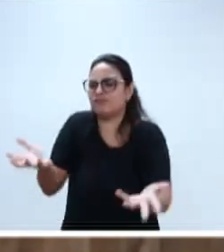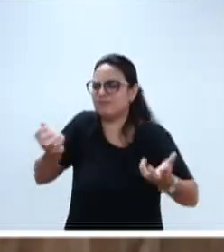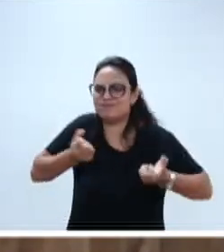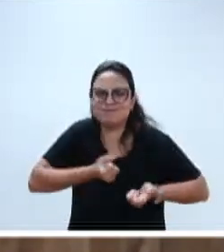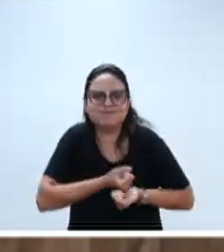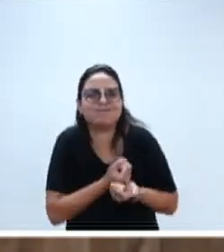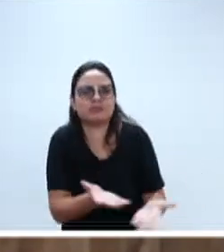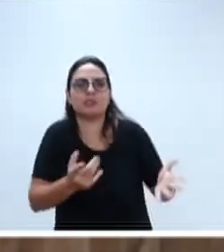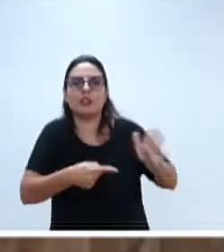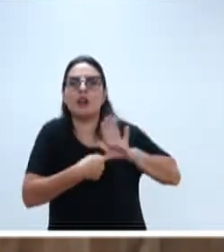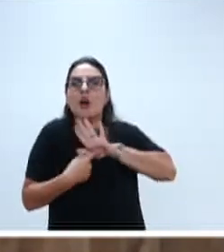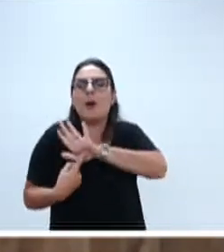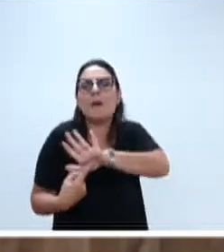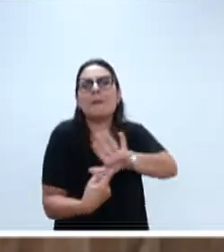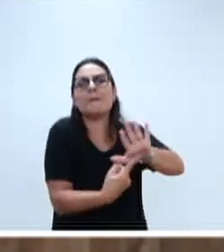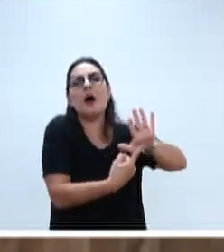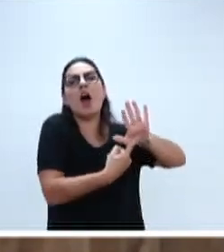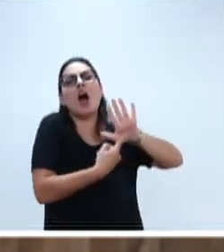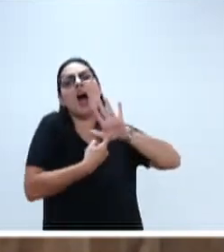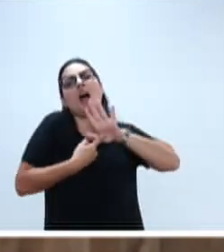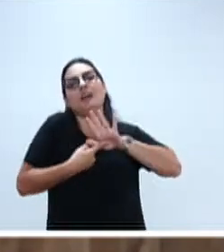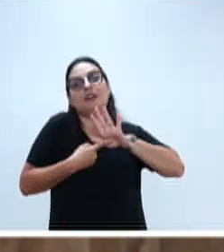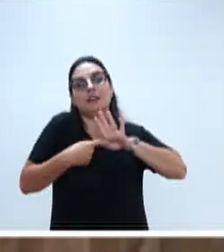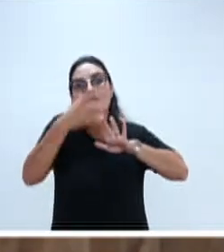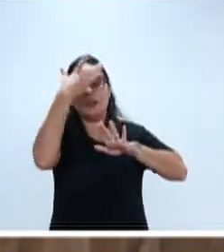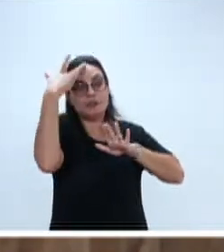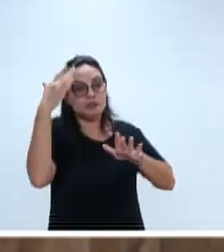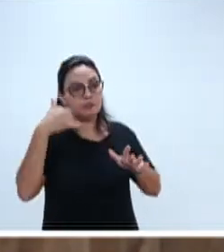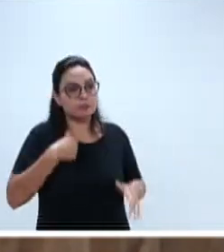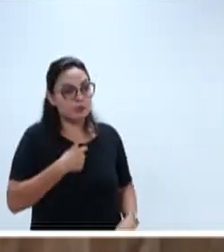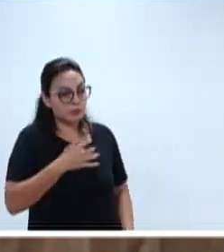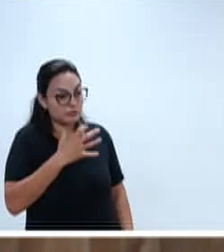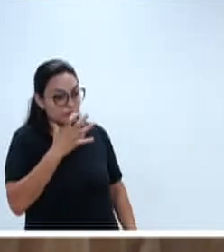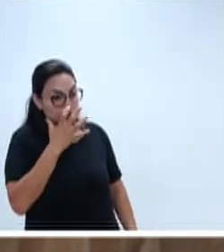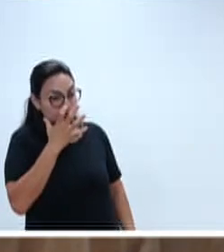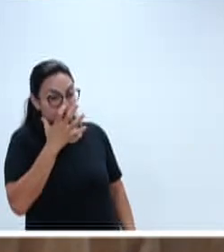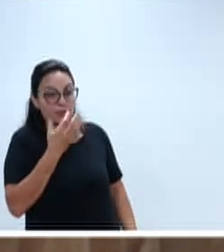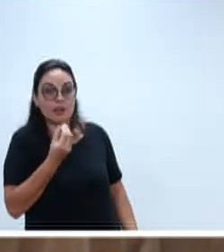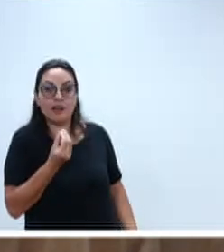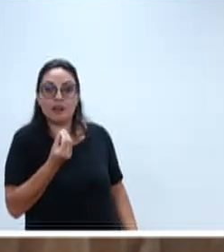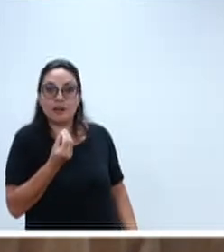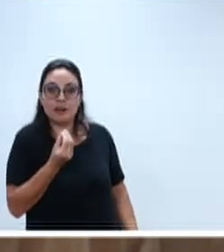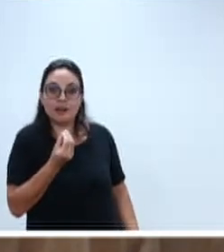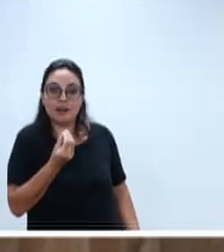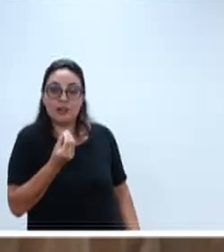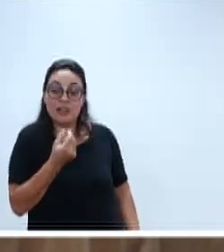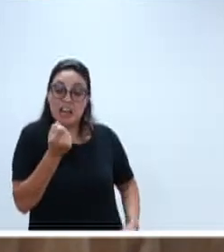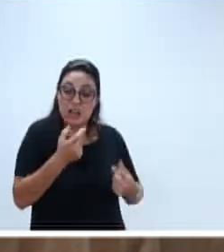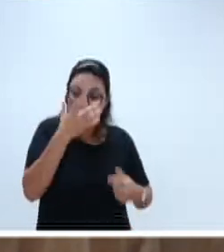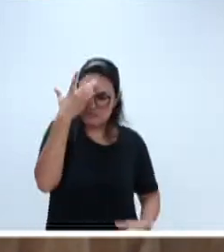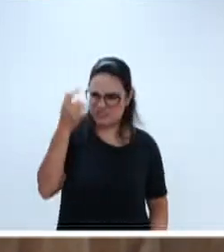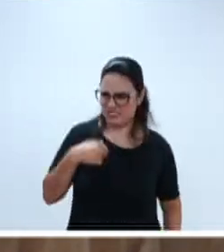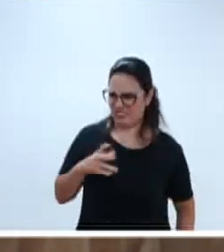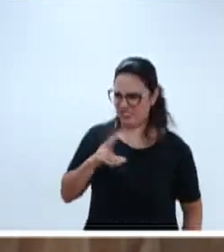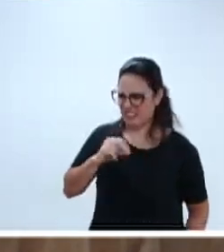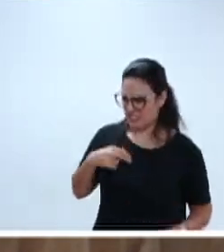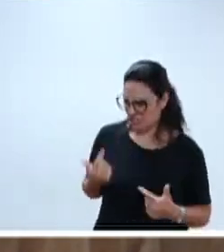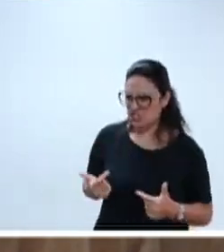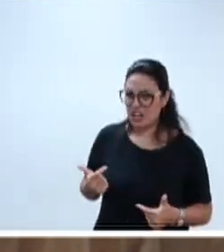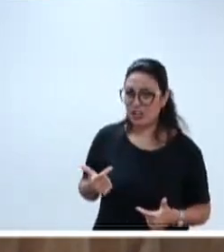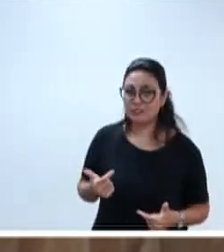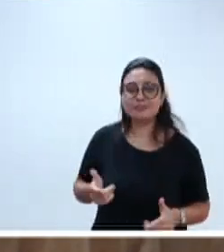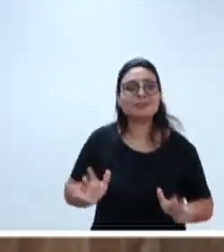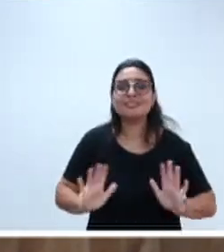cheio de oportunidades quer contar isso. Não é que a gente é chato, mas nós estamos felizes